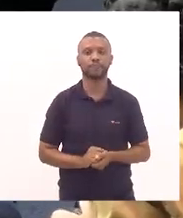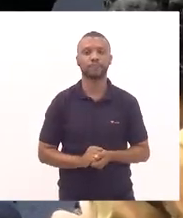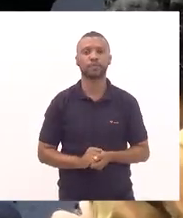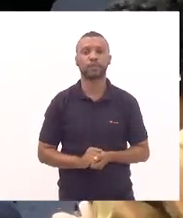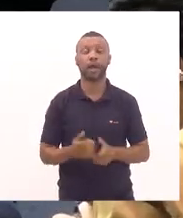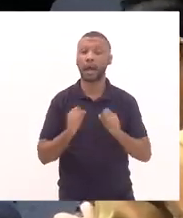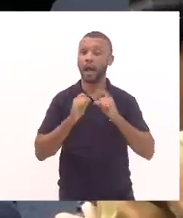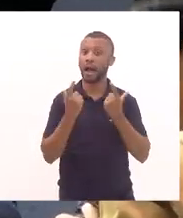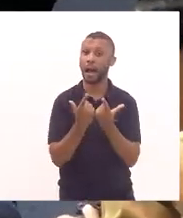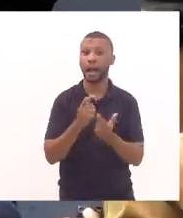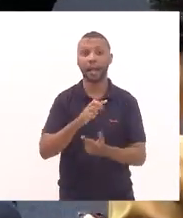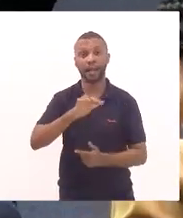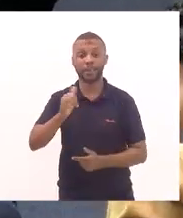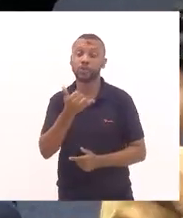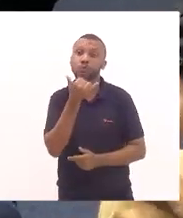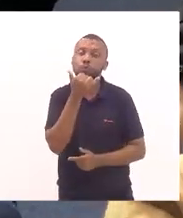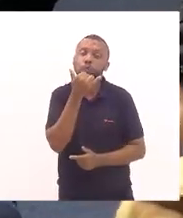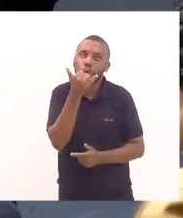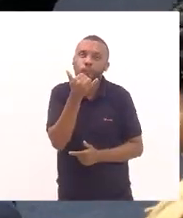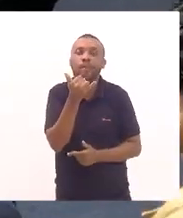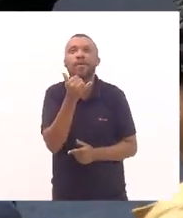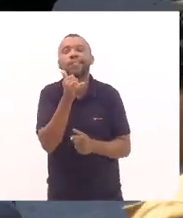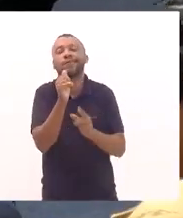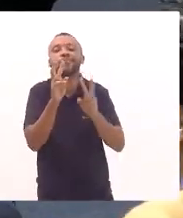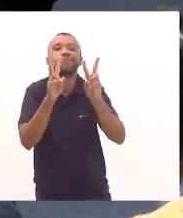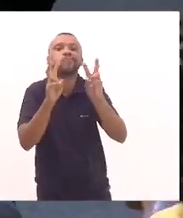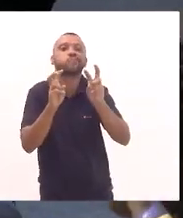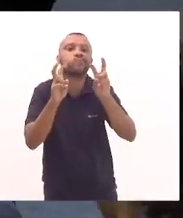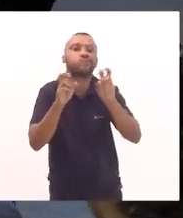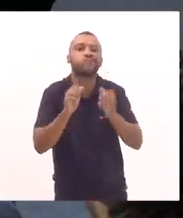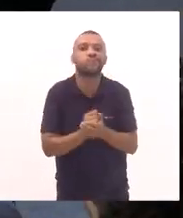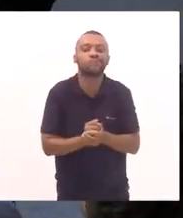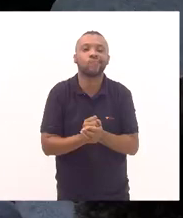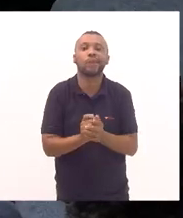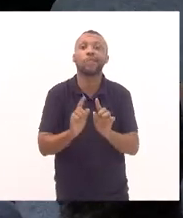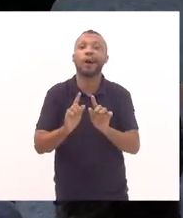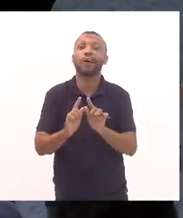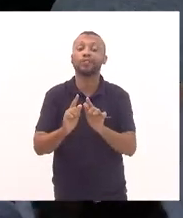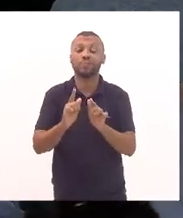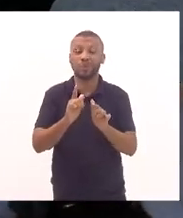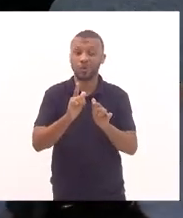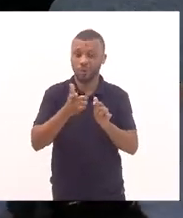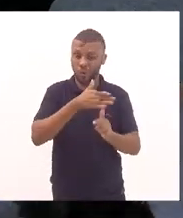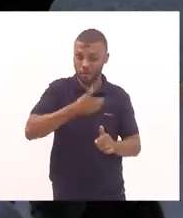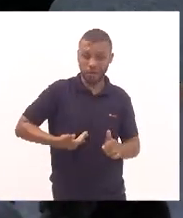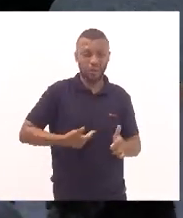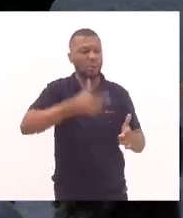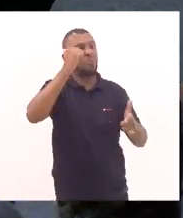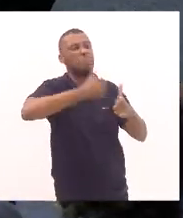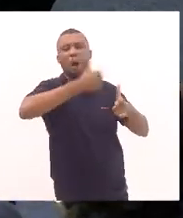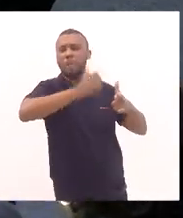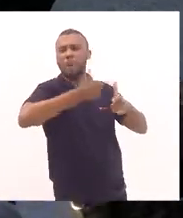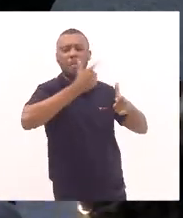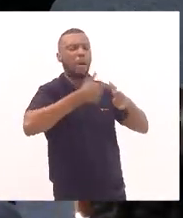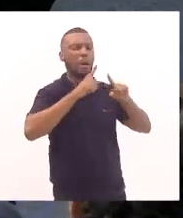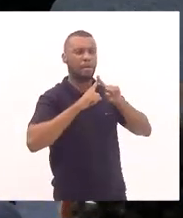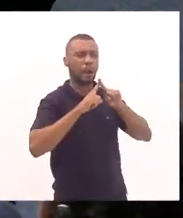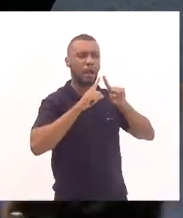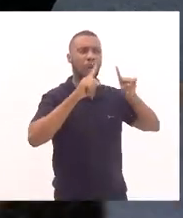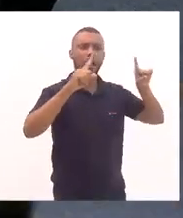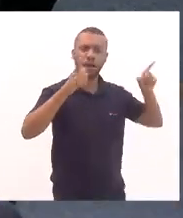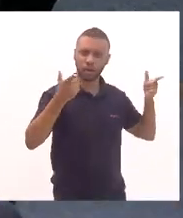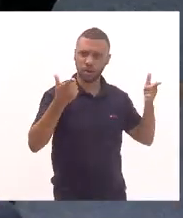Fluminense, me desculpe a coloquialidade, mas puxou a orelha do Poder Executivo, e aí fica aqui a